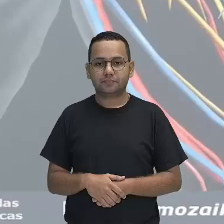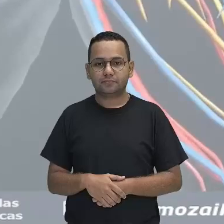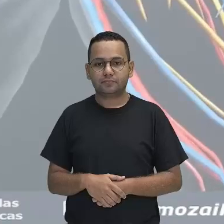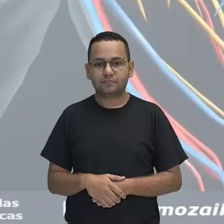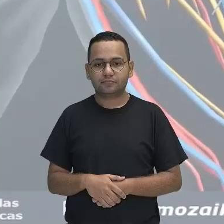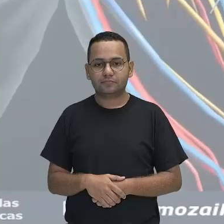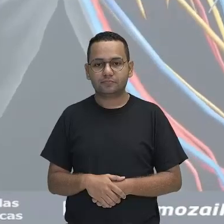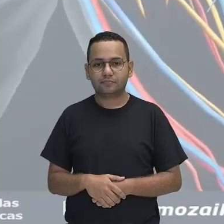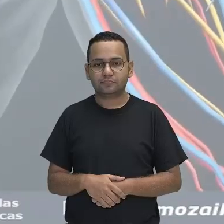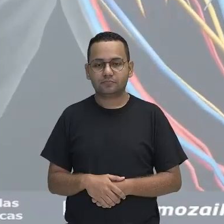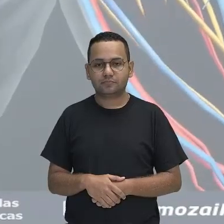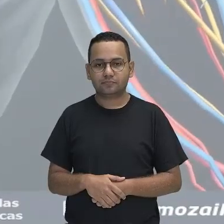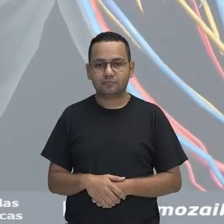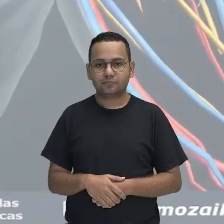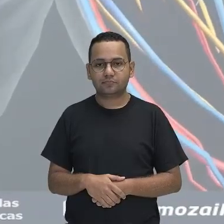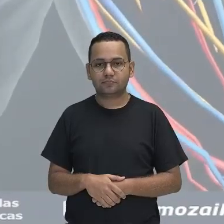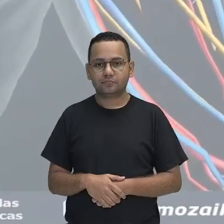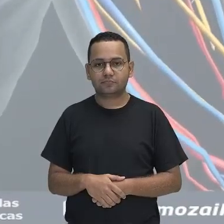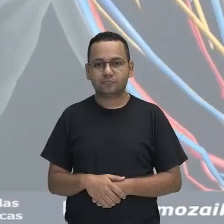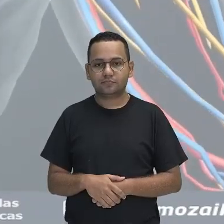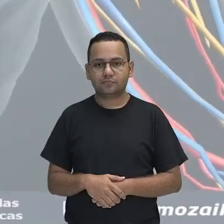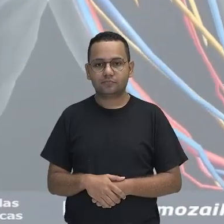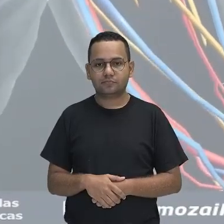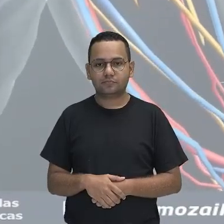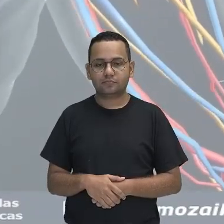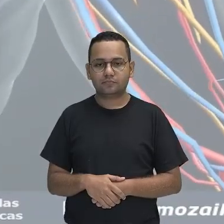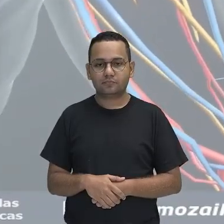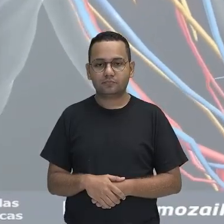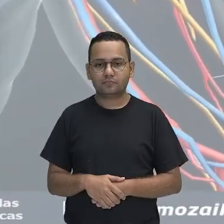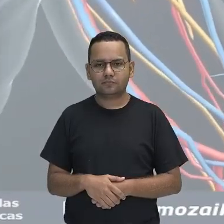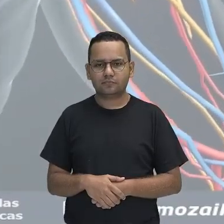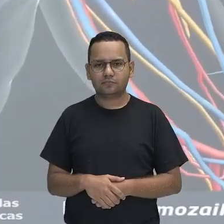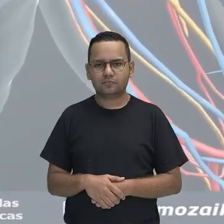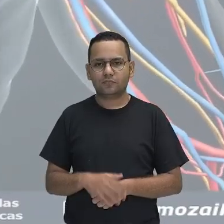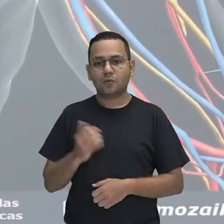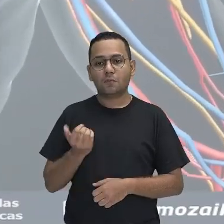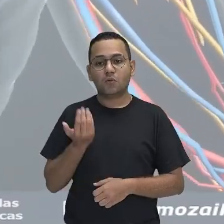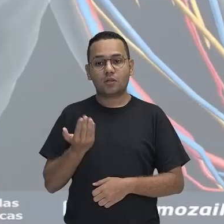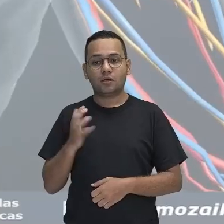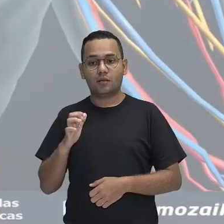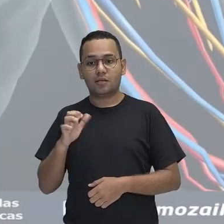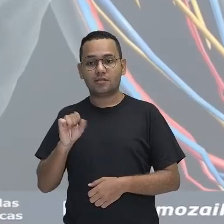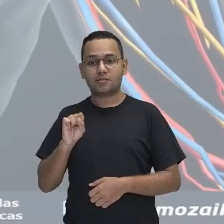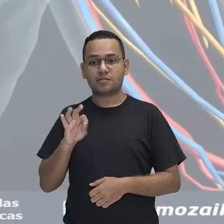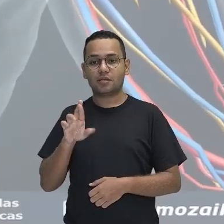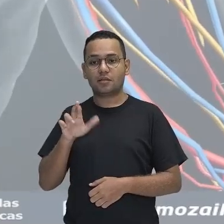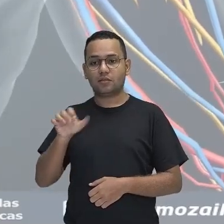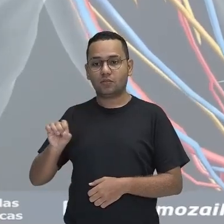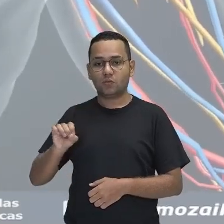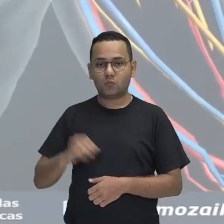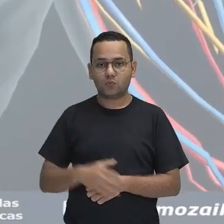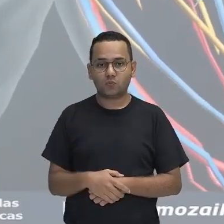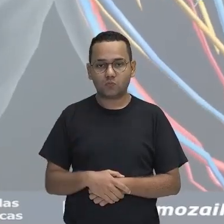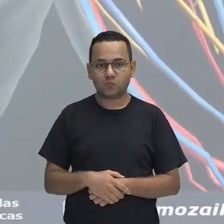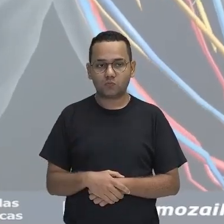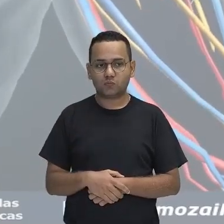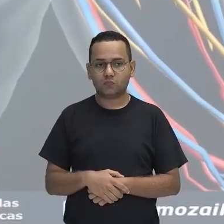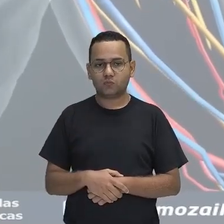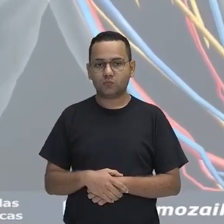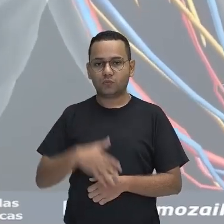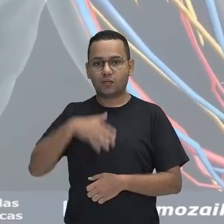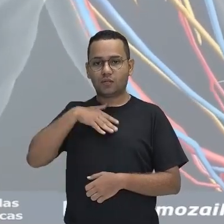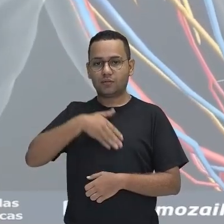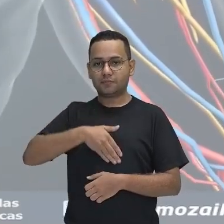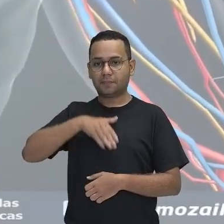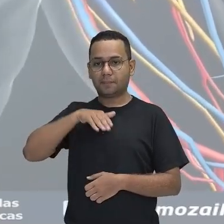fazendo por trás do externo, esse osso que a gente tem aqui na frente fica do